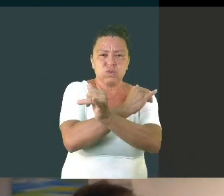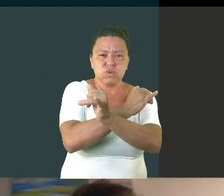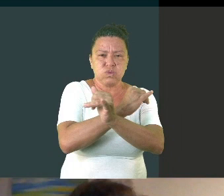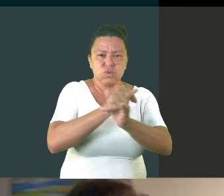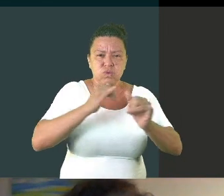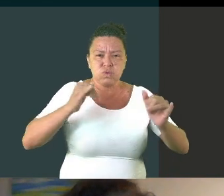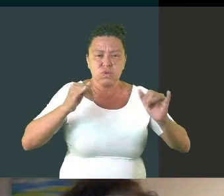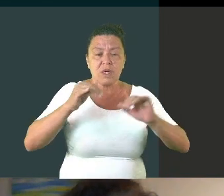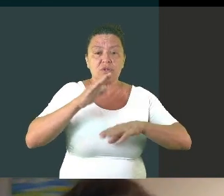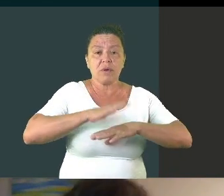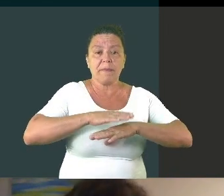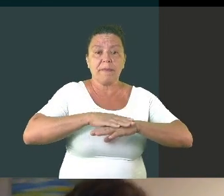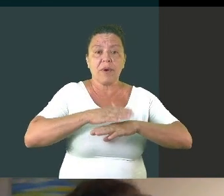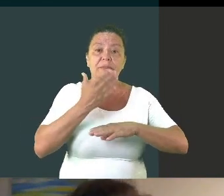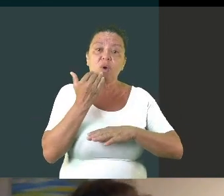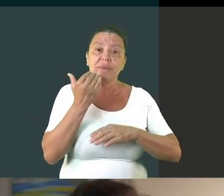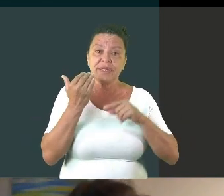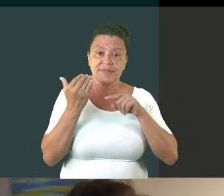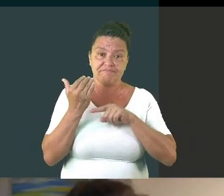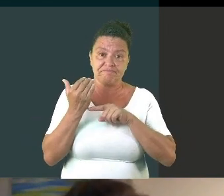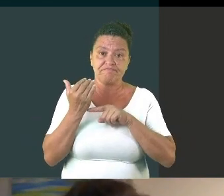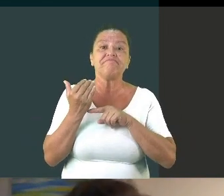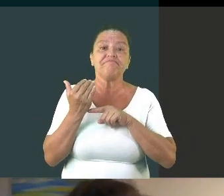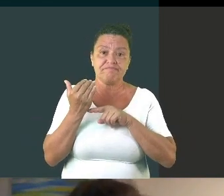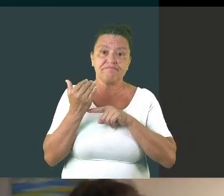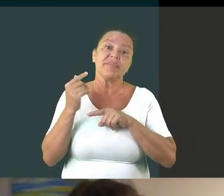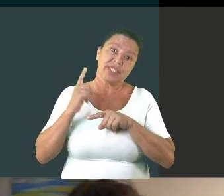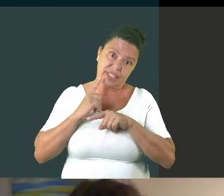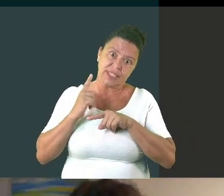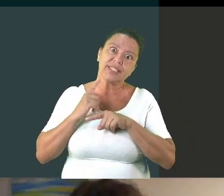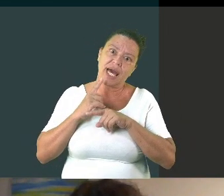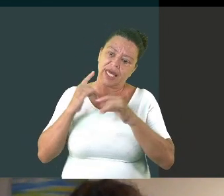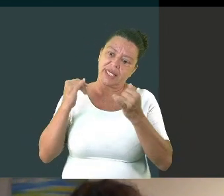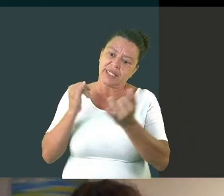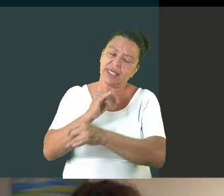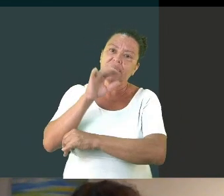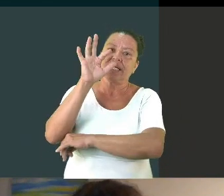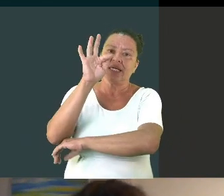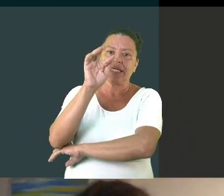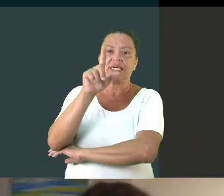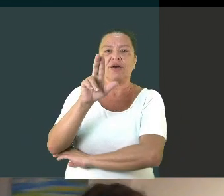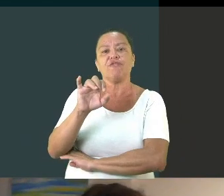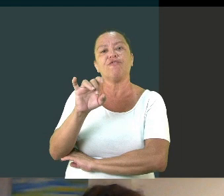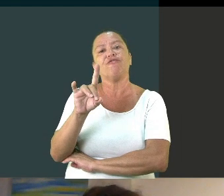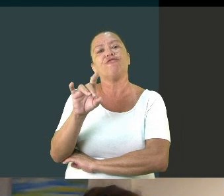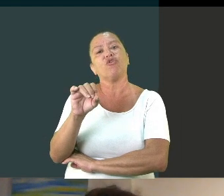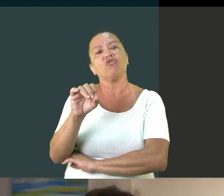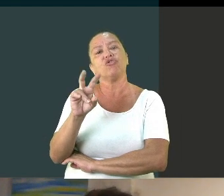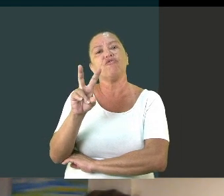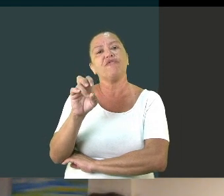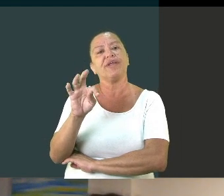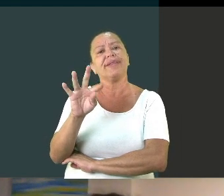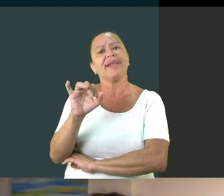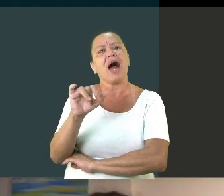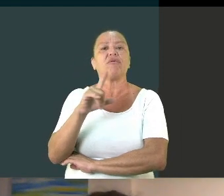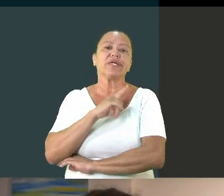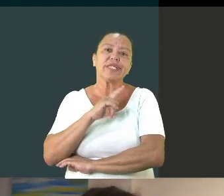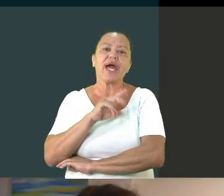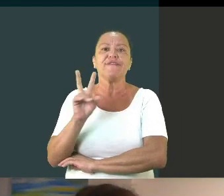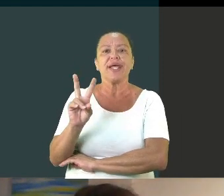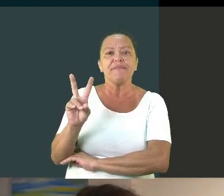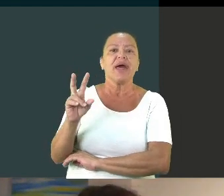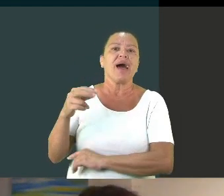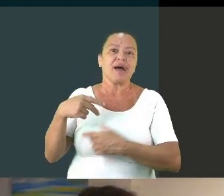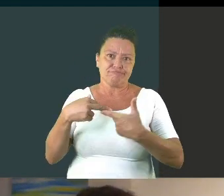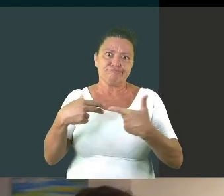dos próprios alimentos, que também contêm fluido vital. Também, né, alimentos que